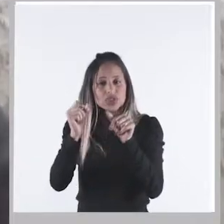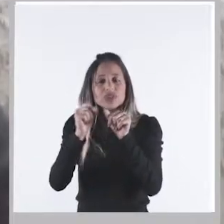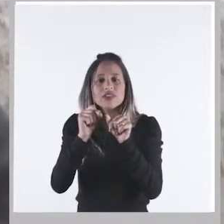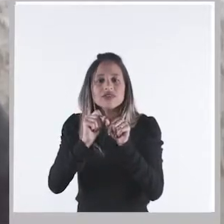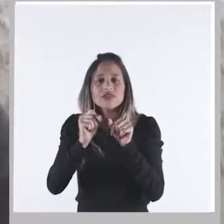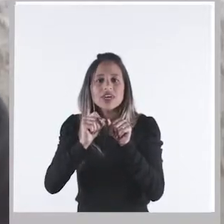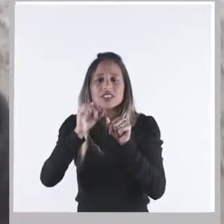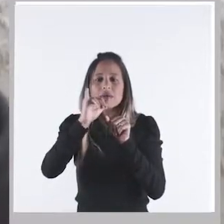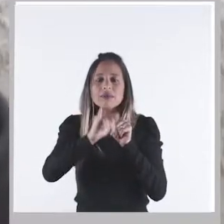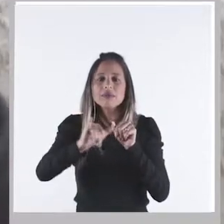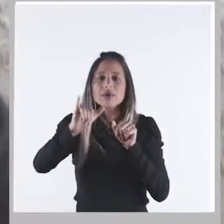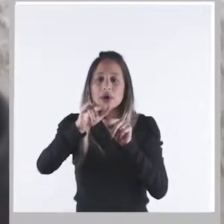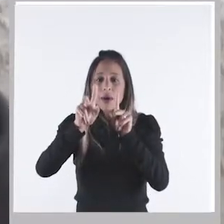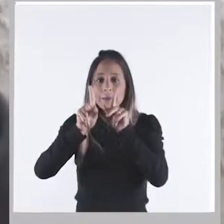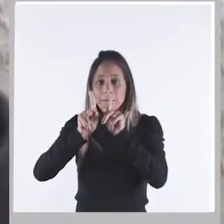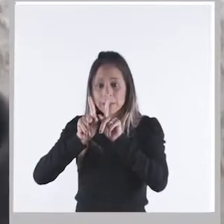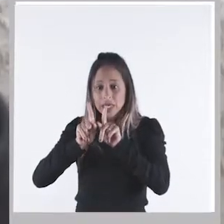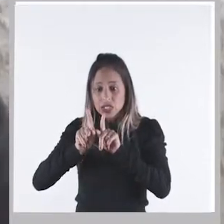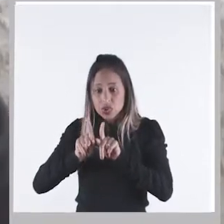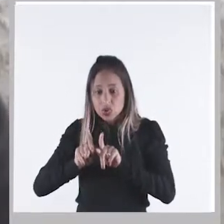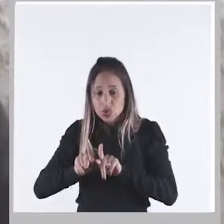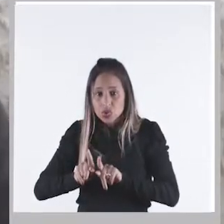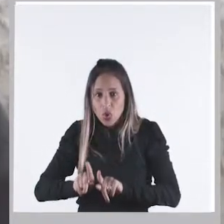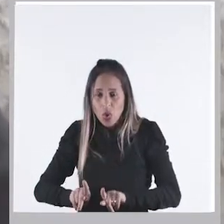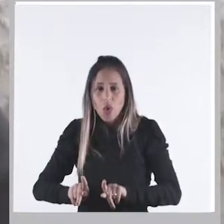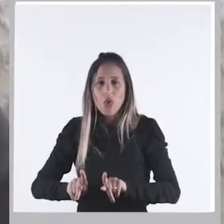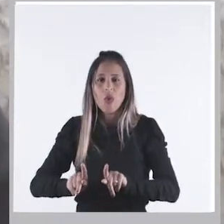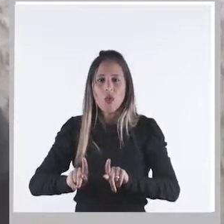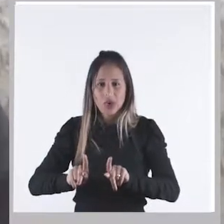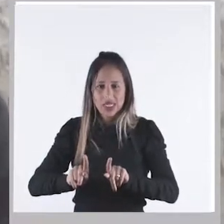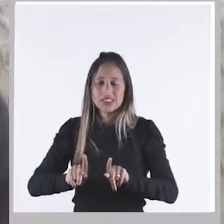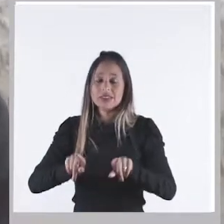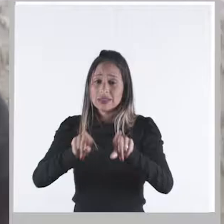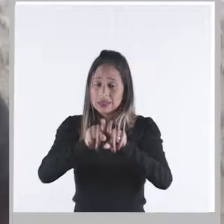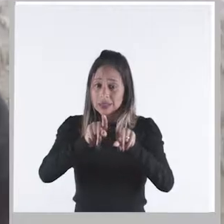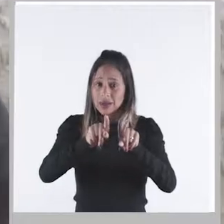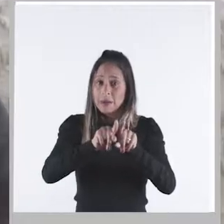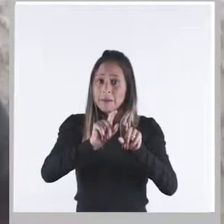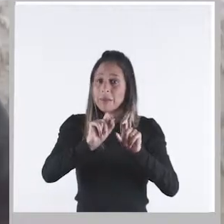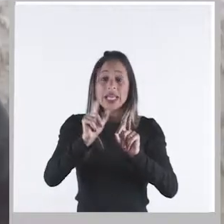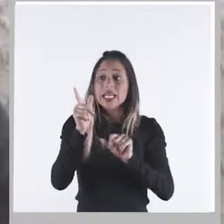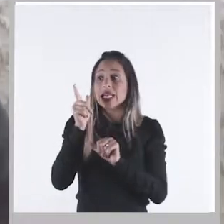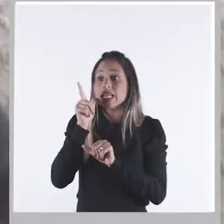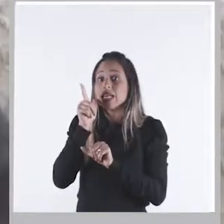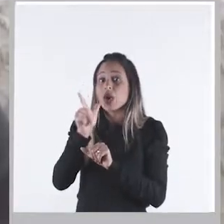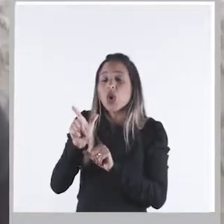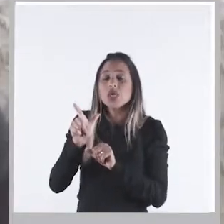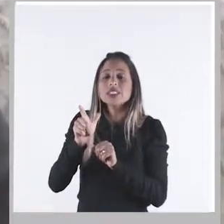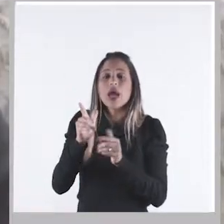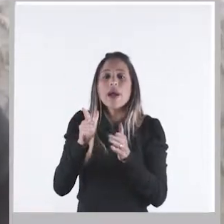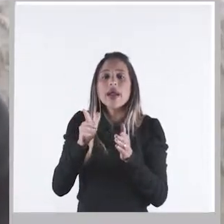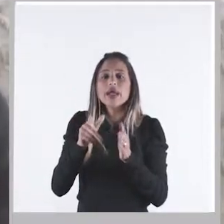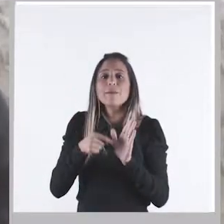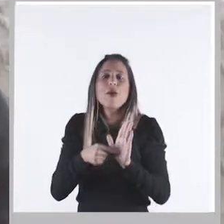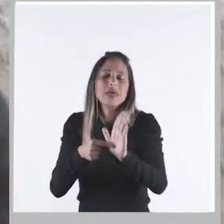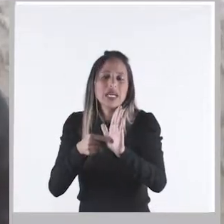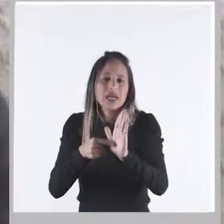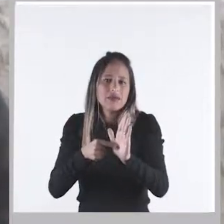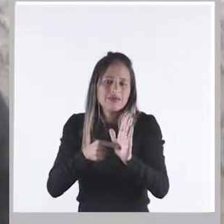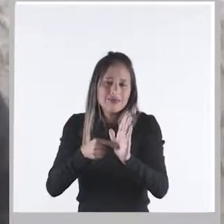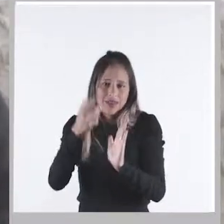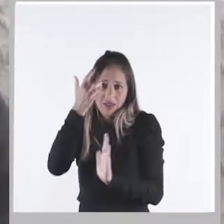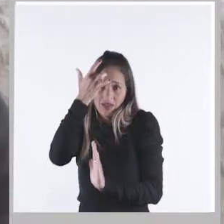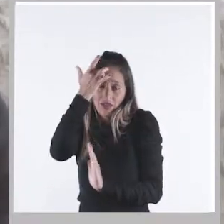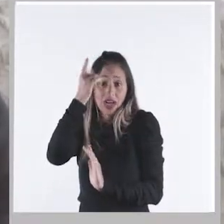publicar escritores que estão à margem do mercado editorial, né, que não conseguem publicação fácil.